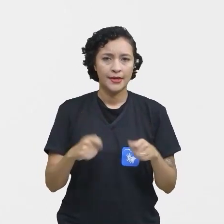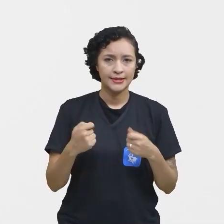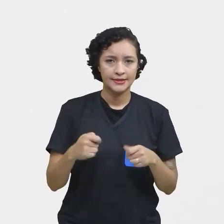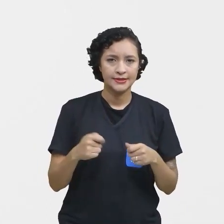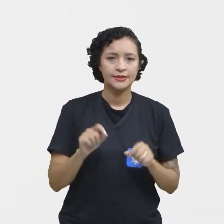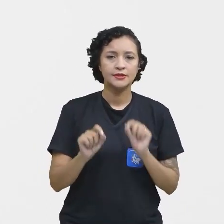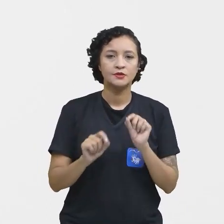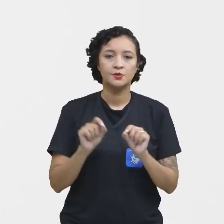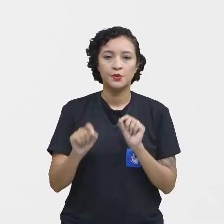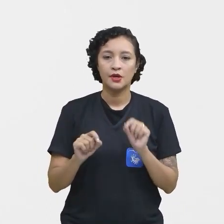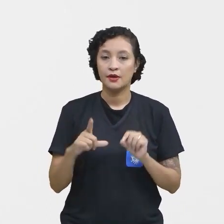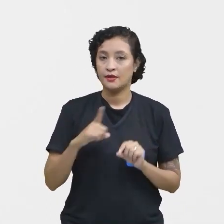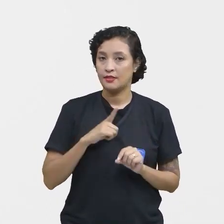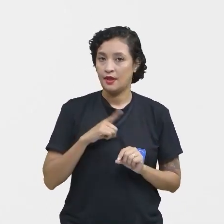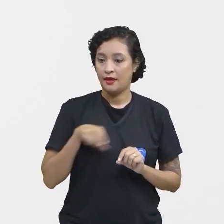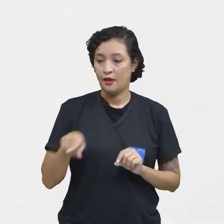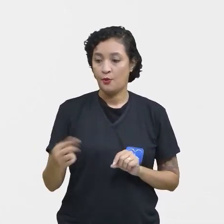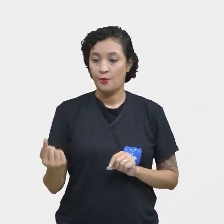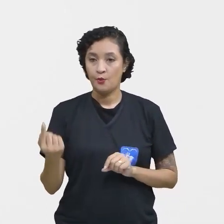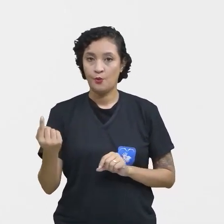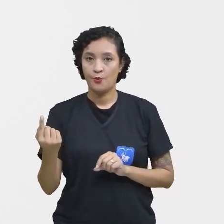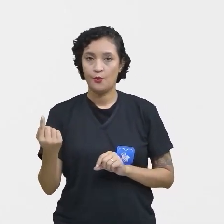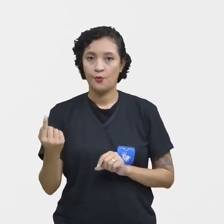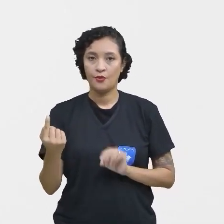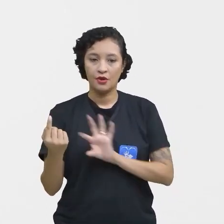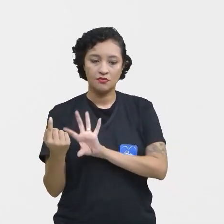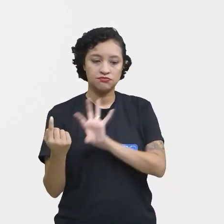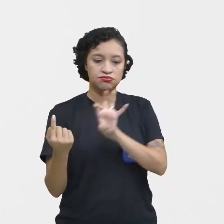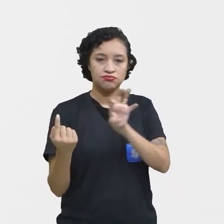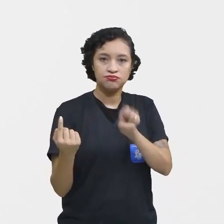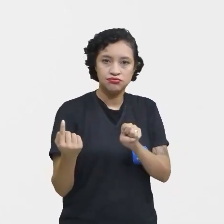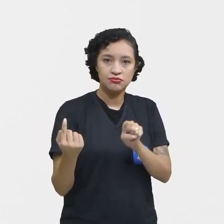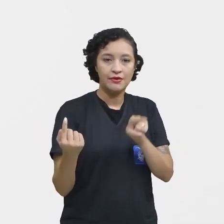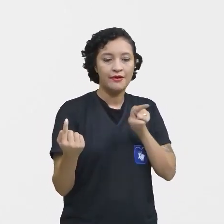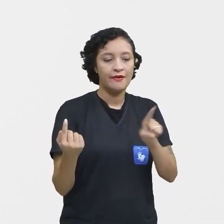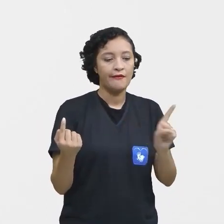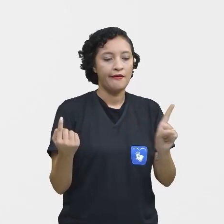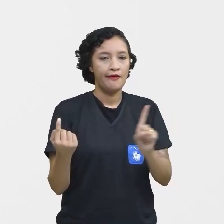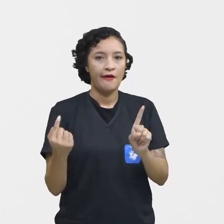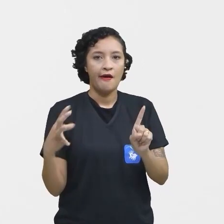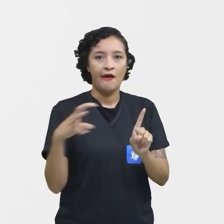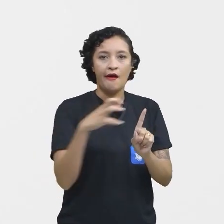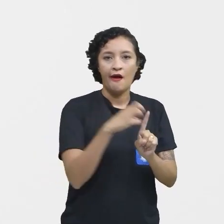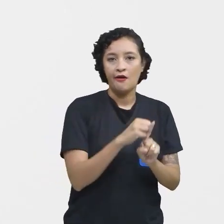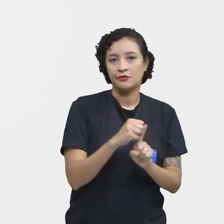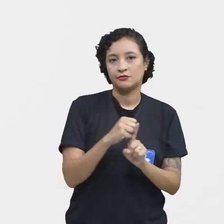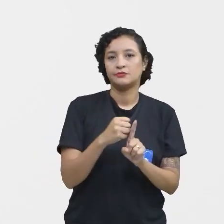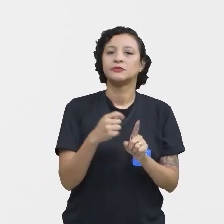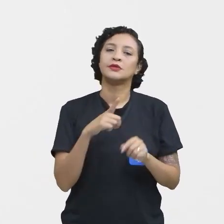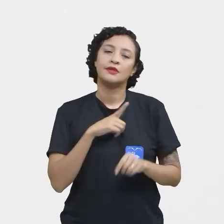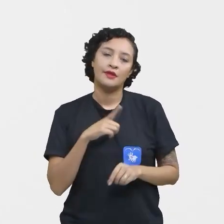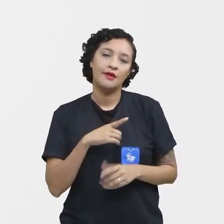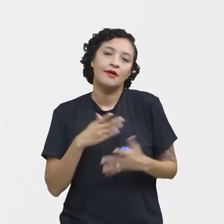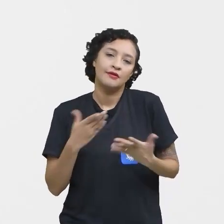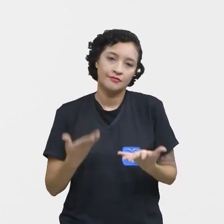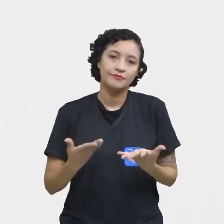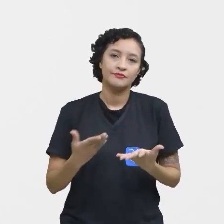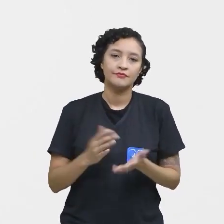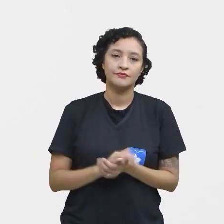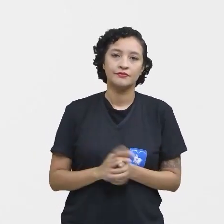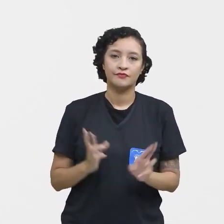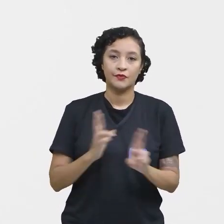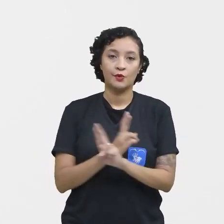um que é a presa, que é comida, e tem um que é o predador, que é aquele que come a presa. A predação é uma